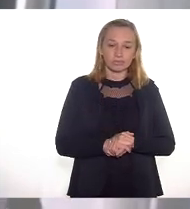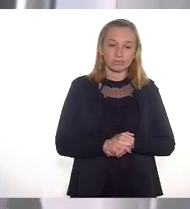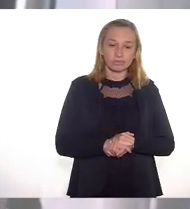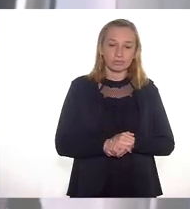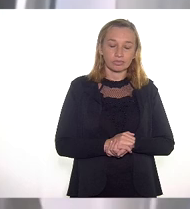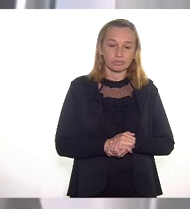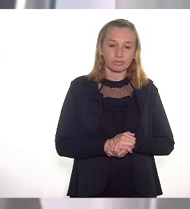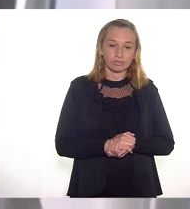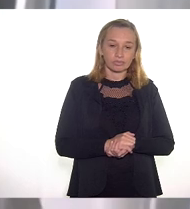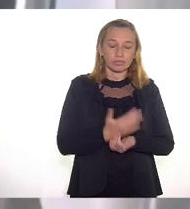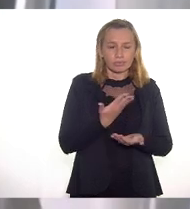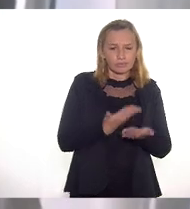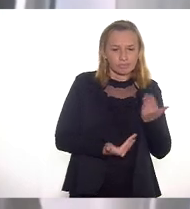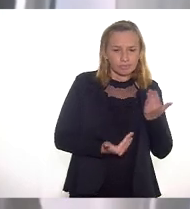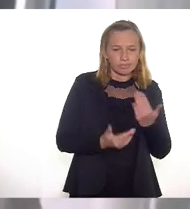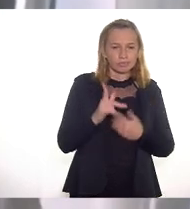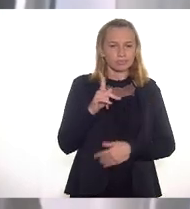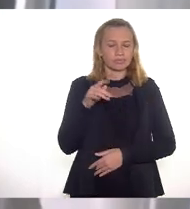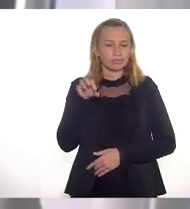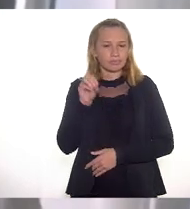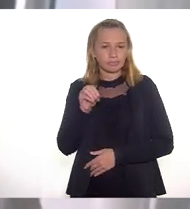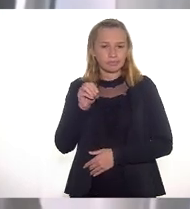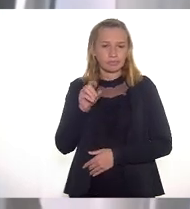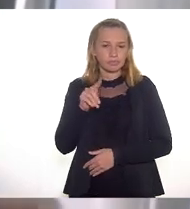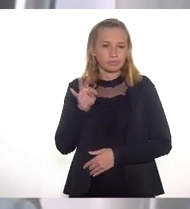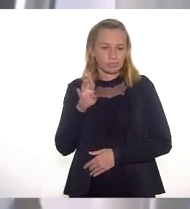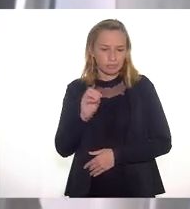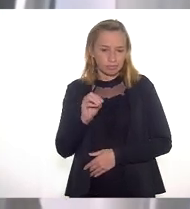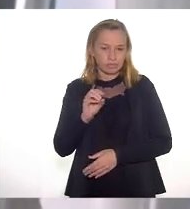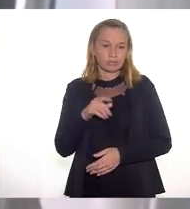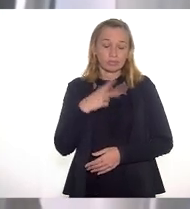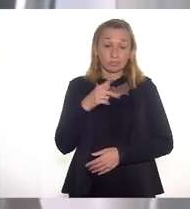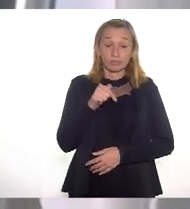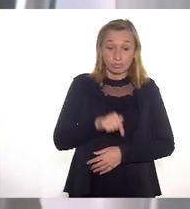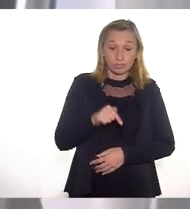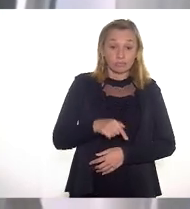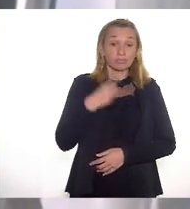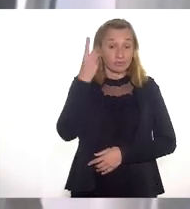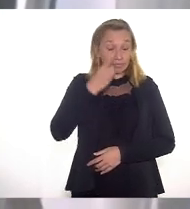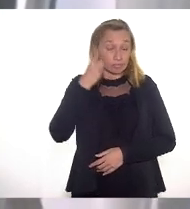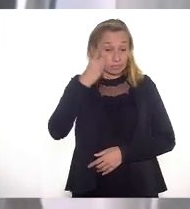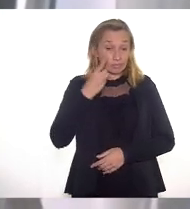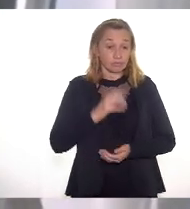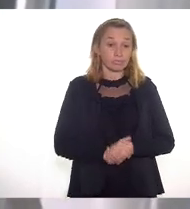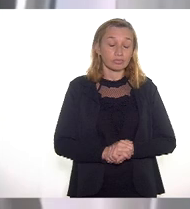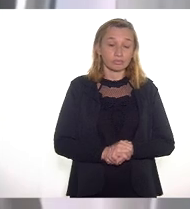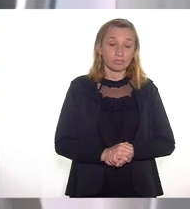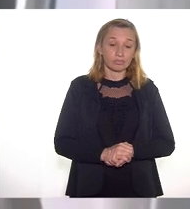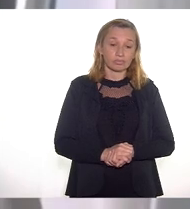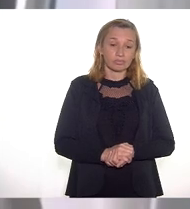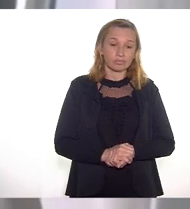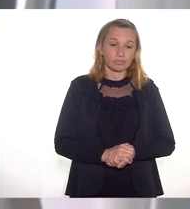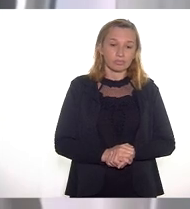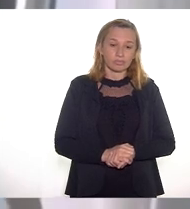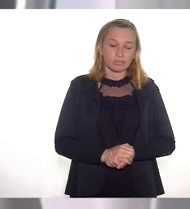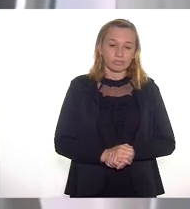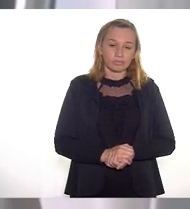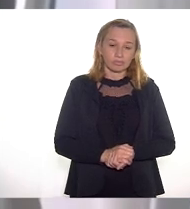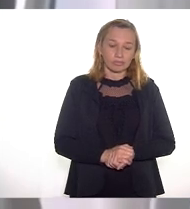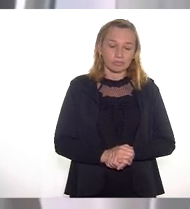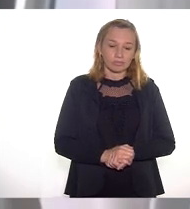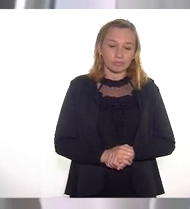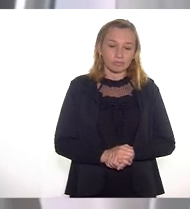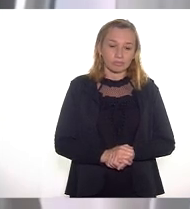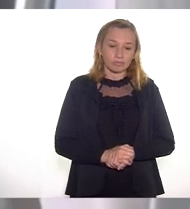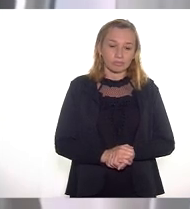lamento, a perda de Paulo Gustavo, né? E falo aqui como um deputado que tem raízes profundas